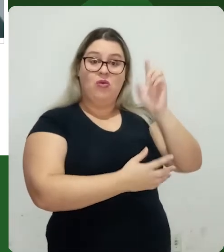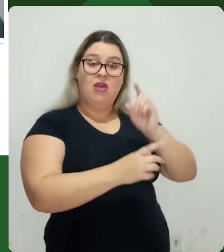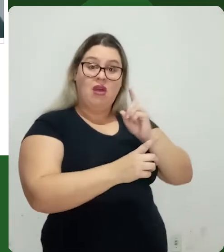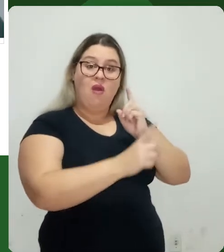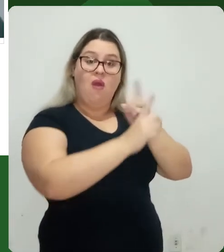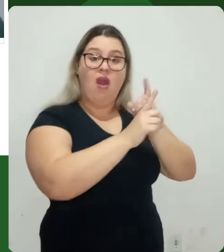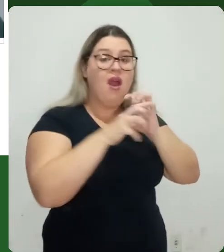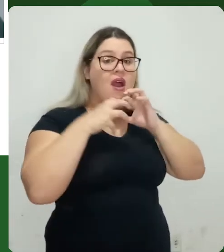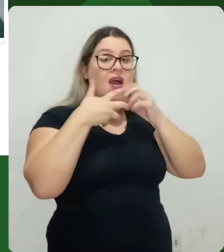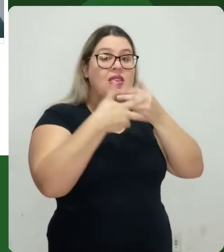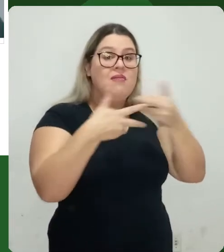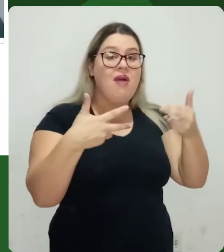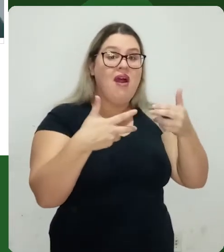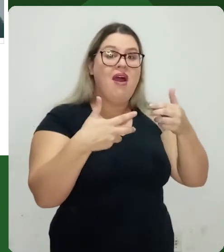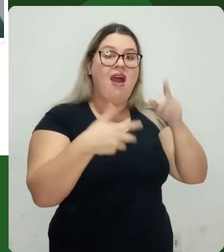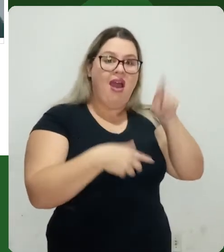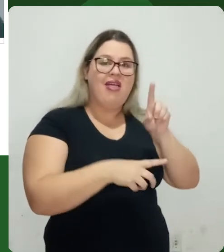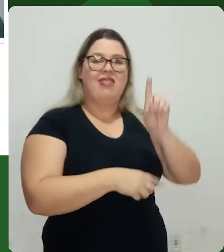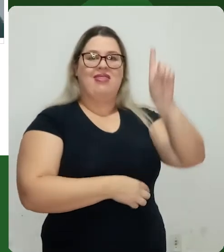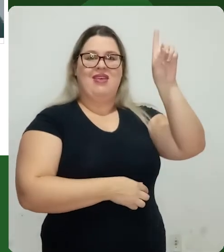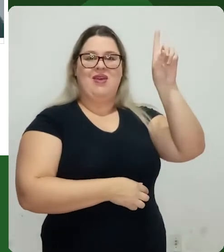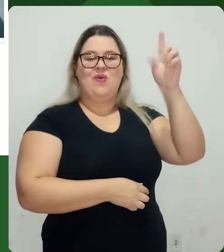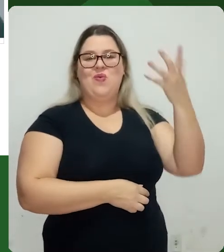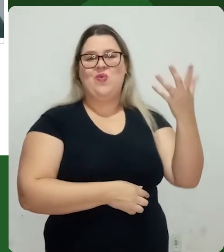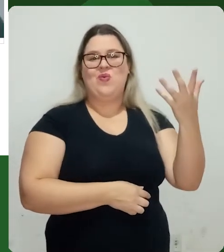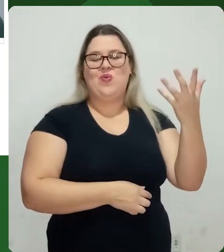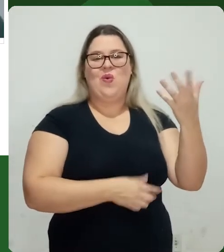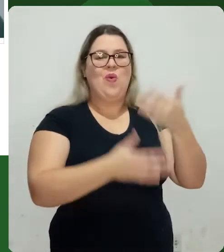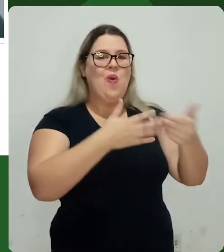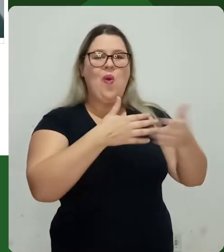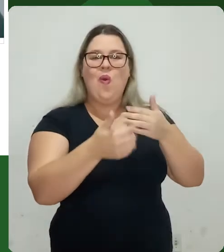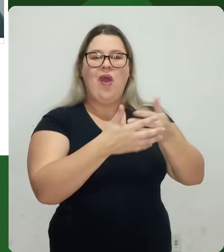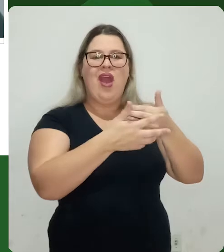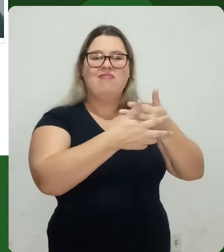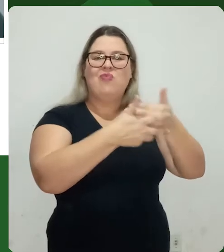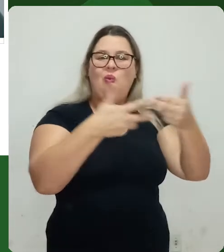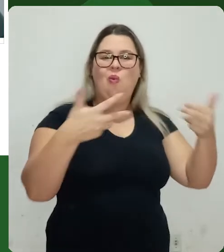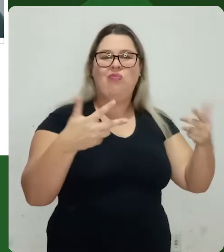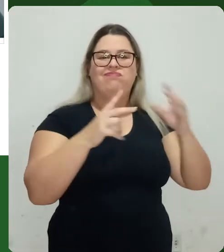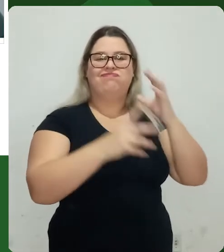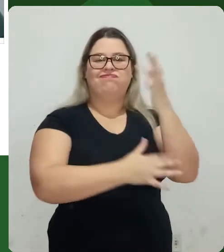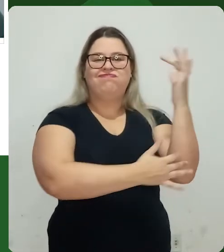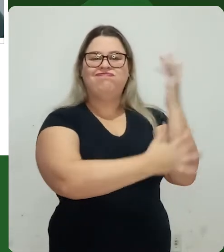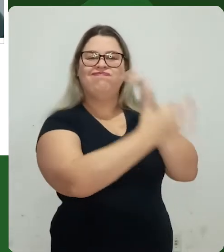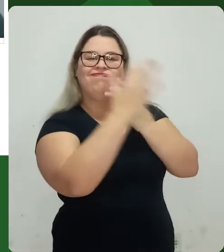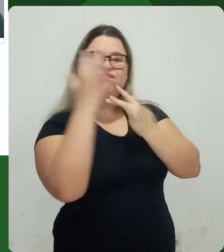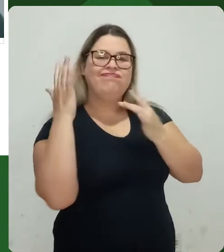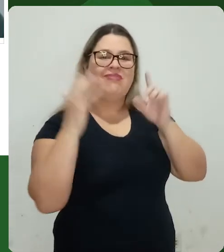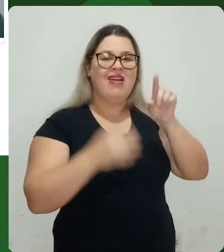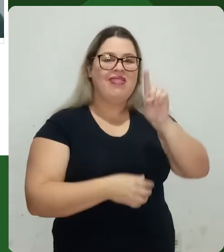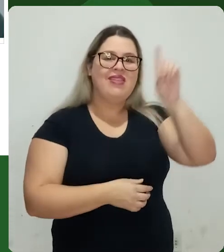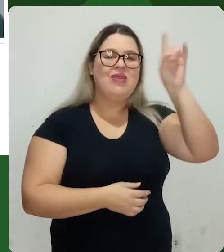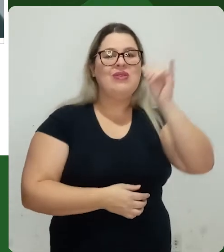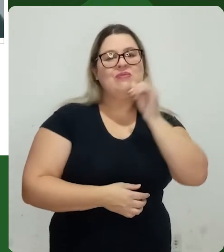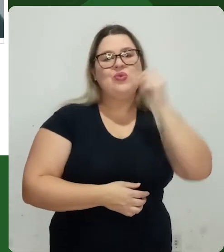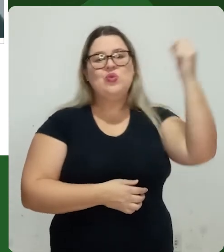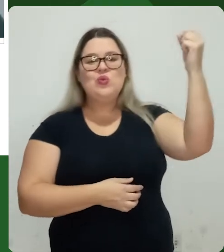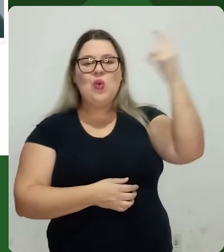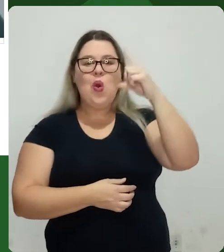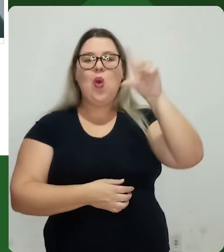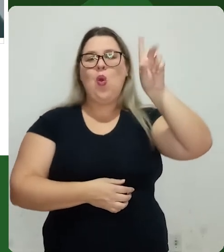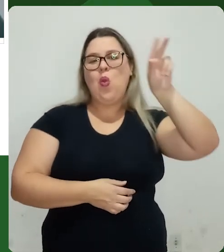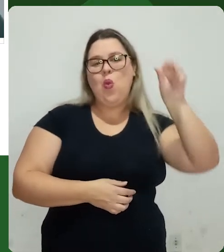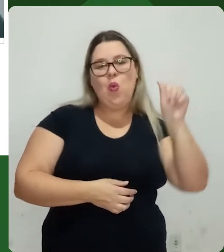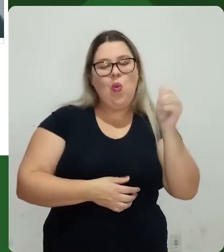natureza ou nos animais poderiam ser uma expressão de Deus, tentando dos deuses conversar com eles, por